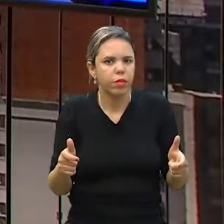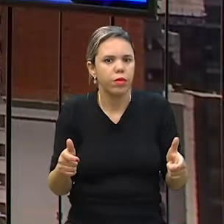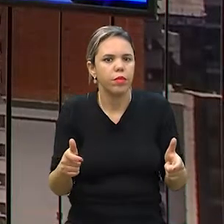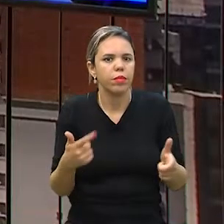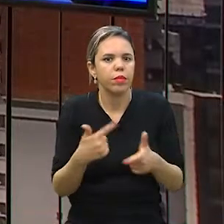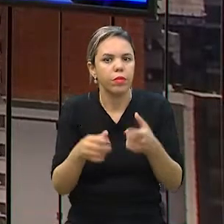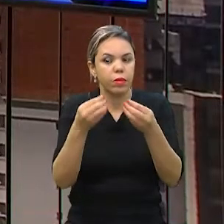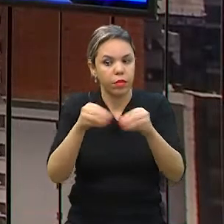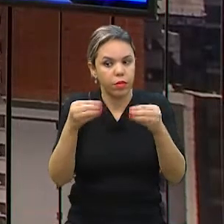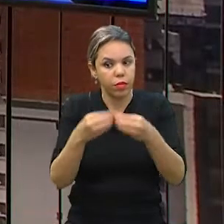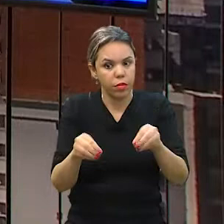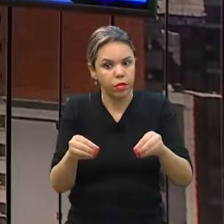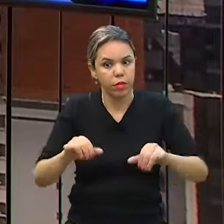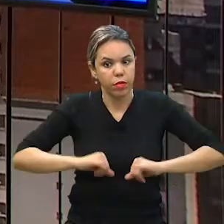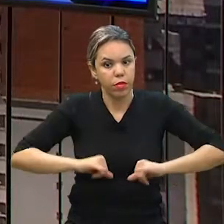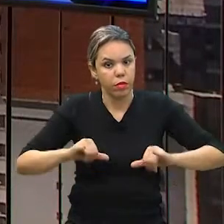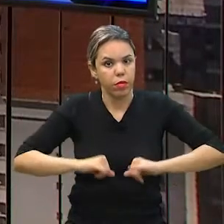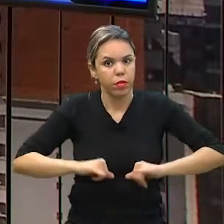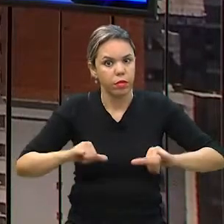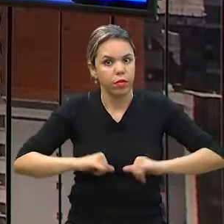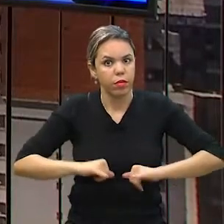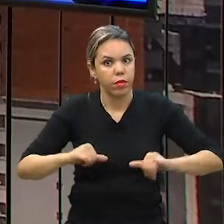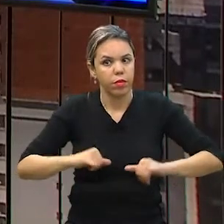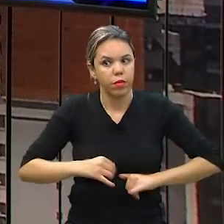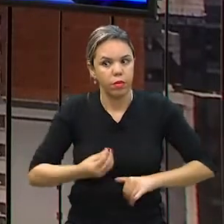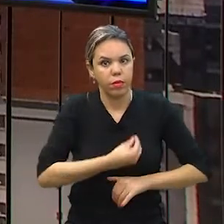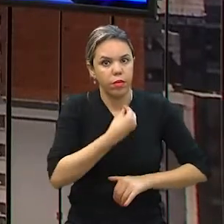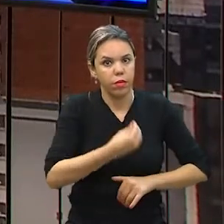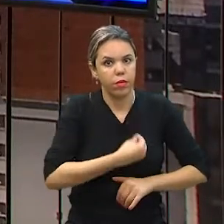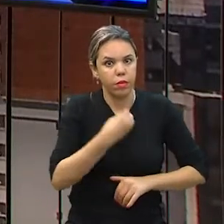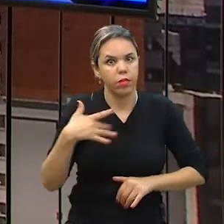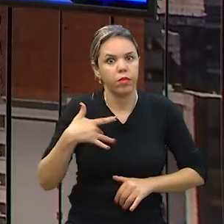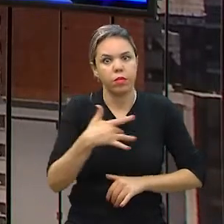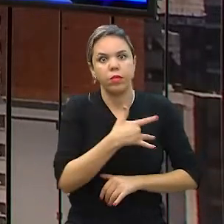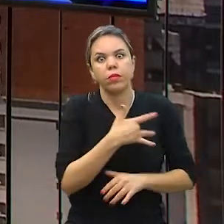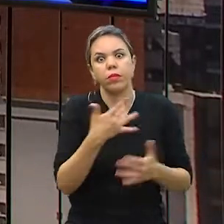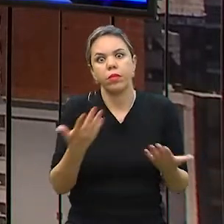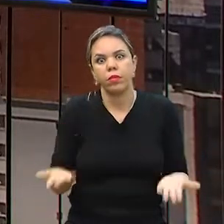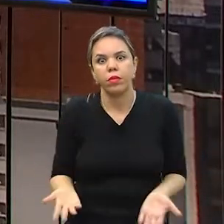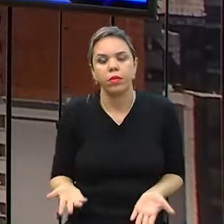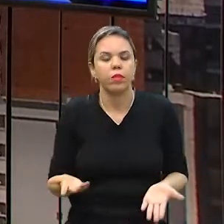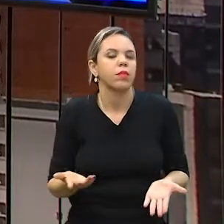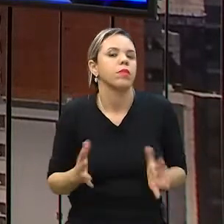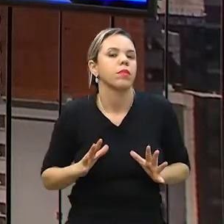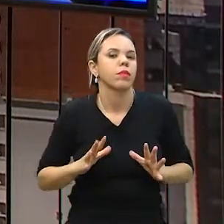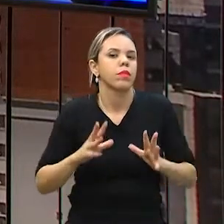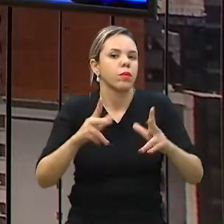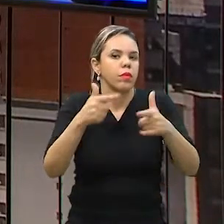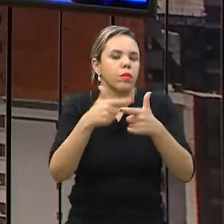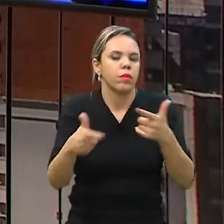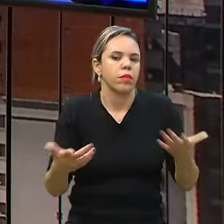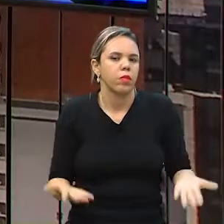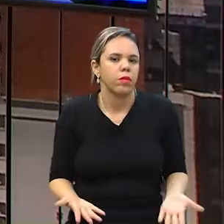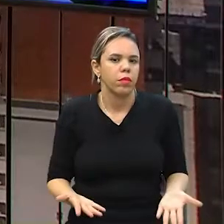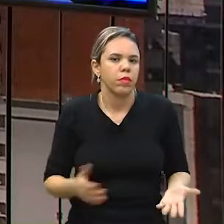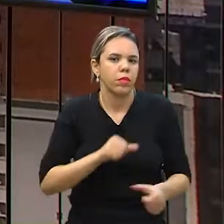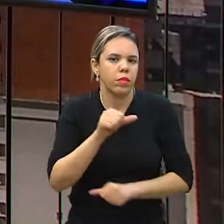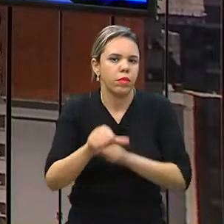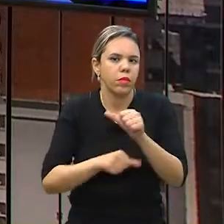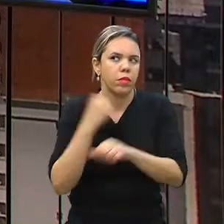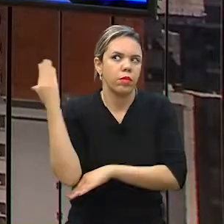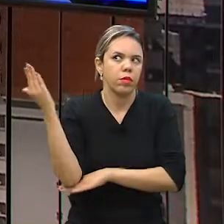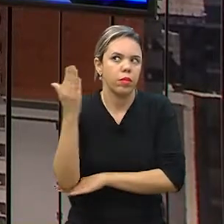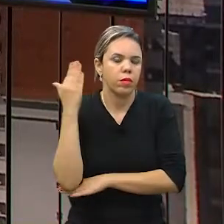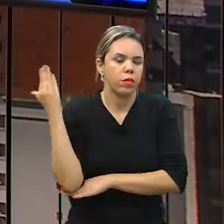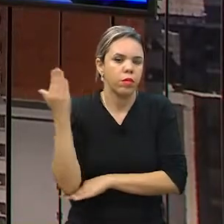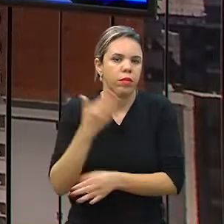magnitude do impacto que a gente sofre na nossa vida, na nossa saúde, né, com todos esses problemas, essas mudanças